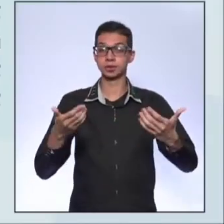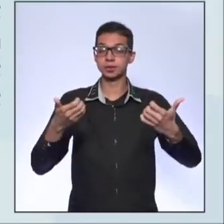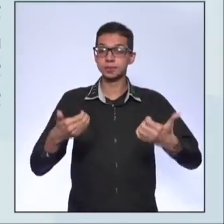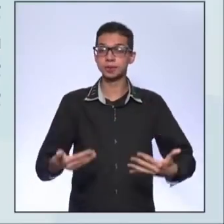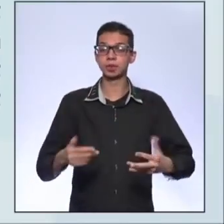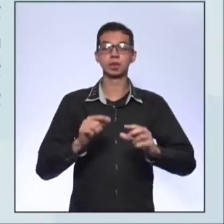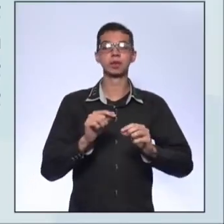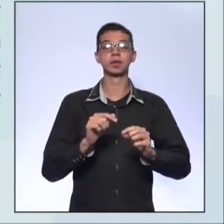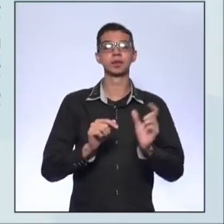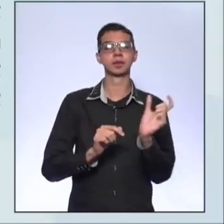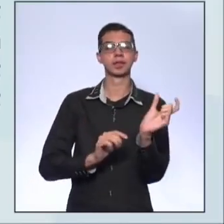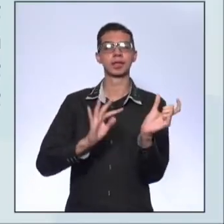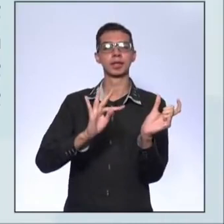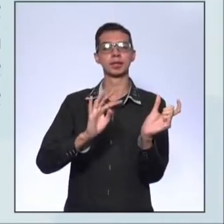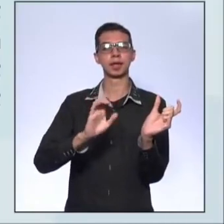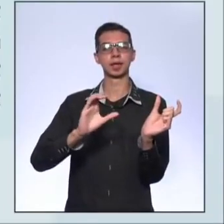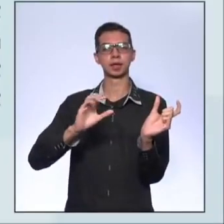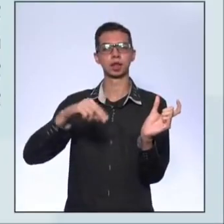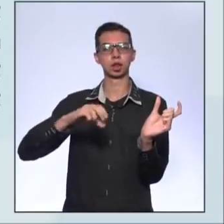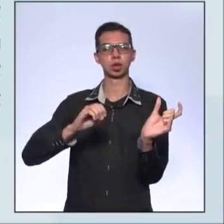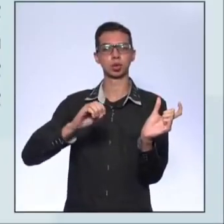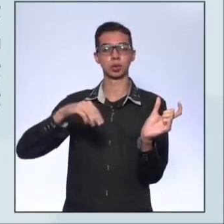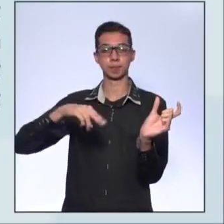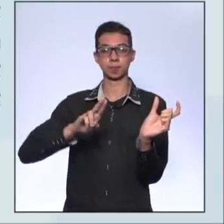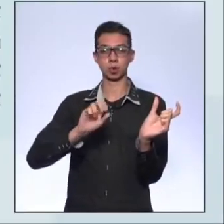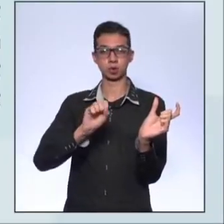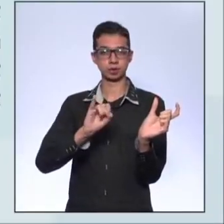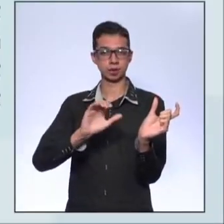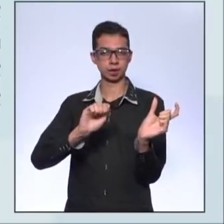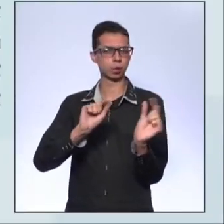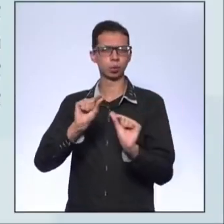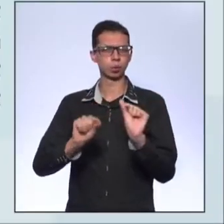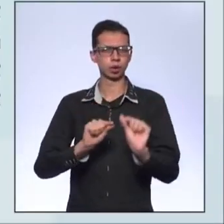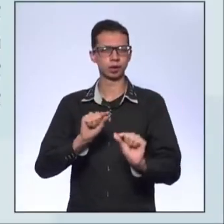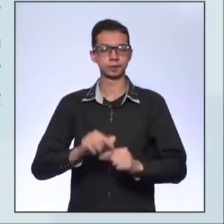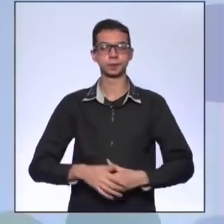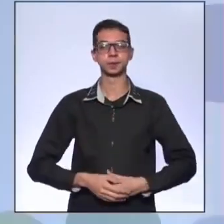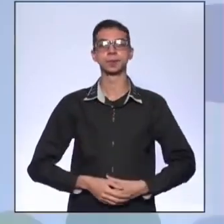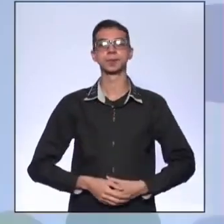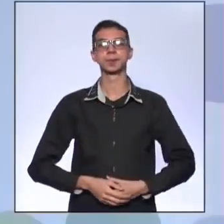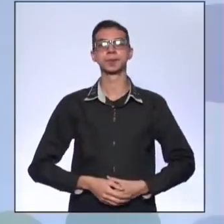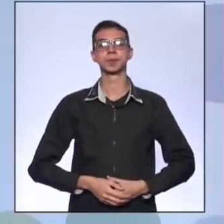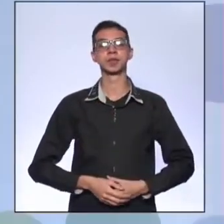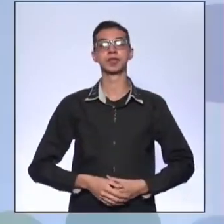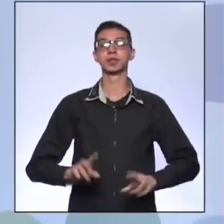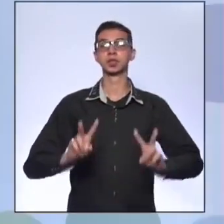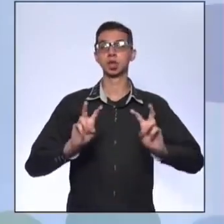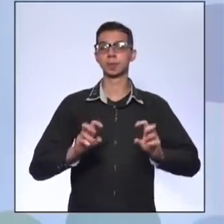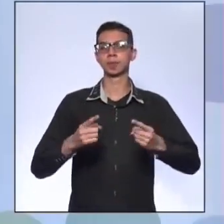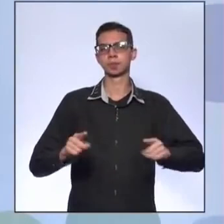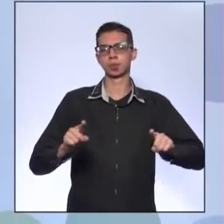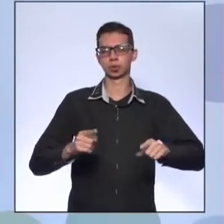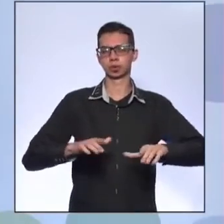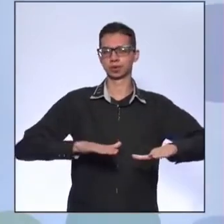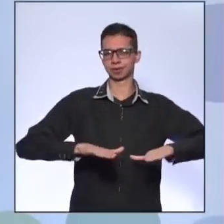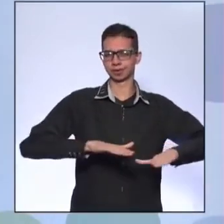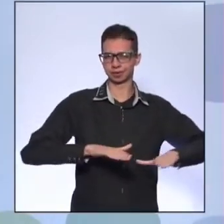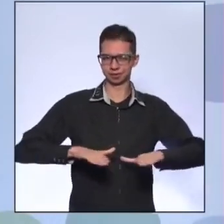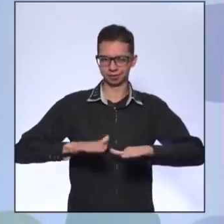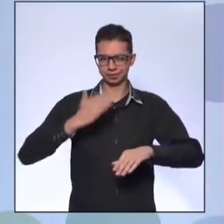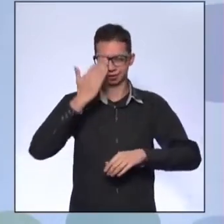tecnomúsica. A tecnomúsica, gente, ela surge, né, como uma vertente dentro das chamadas músicas eletrônicas,